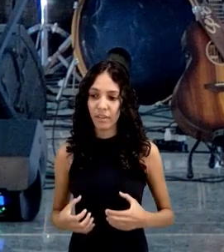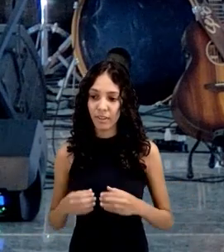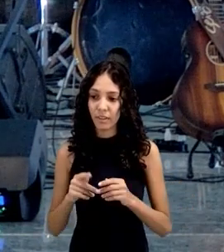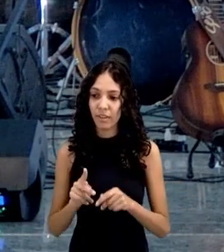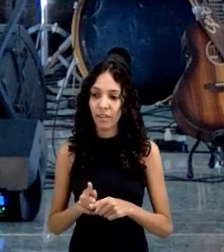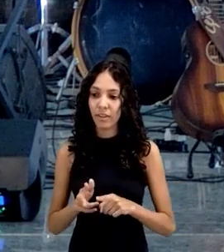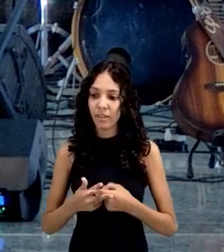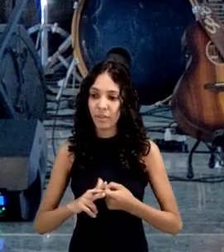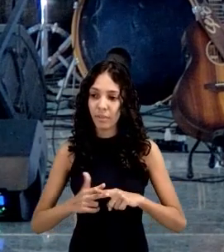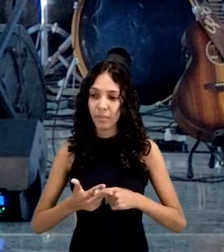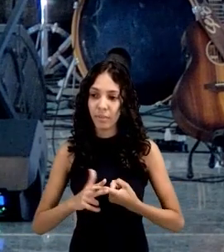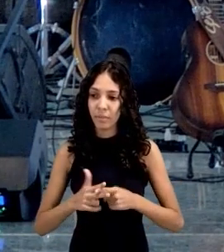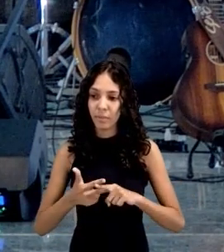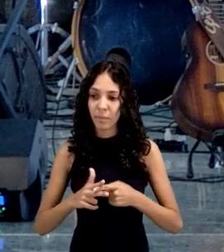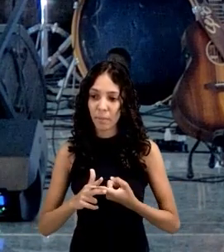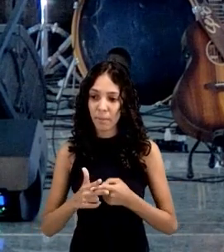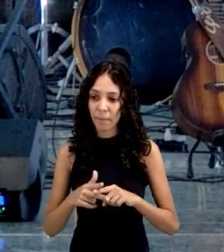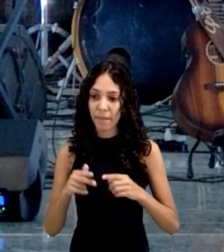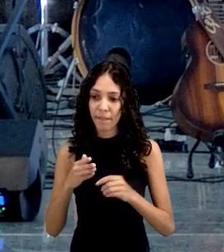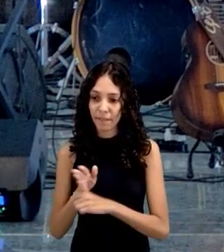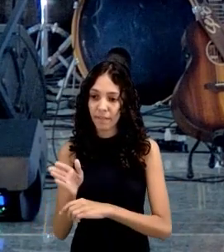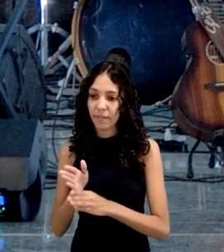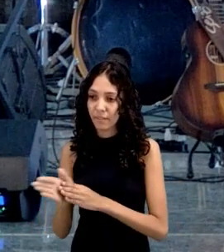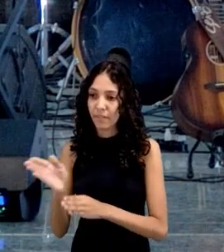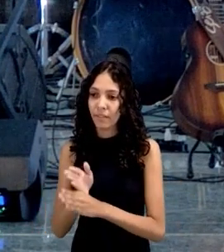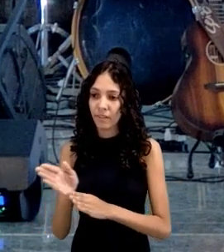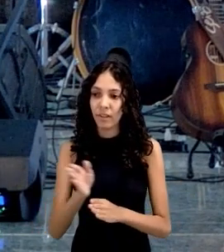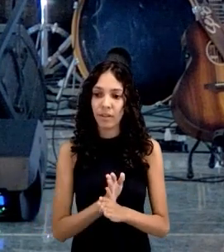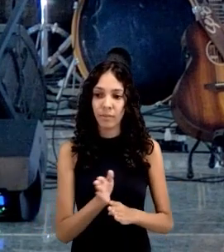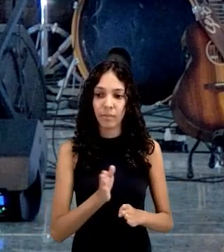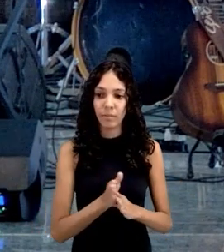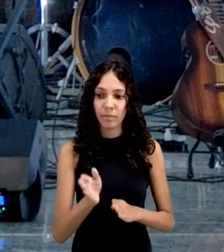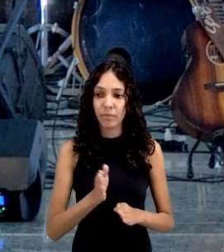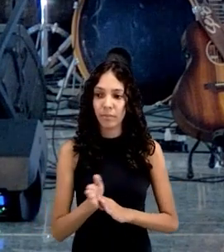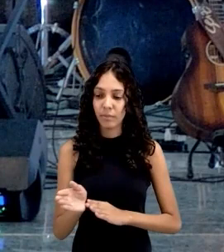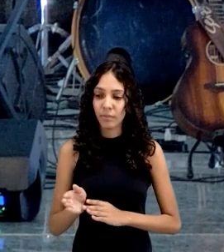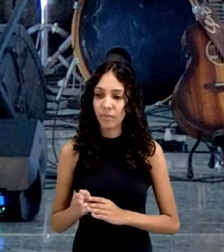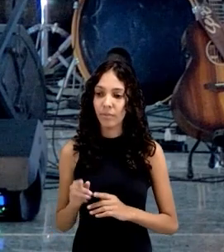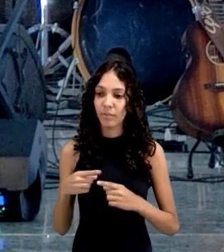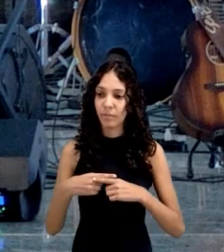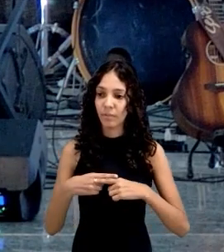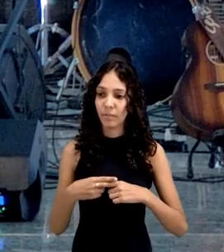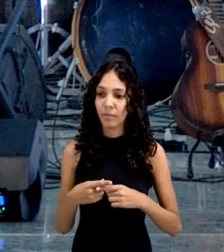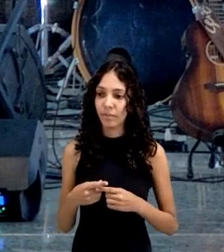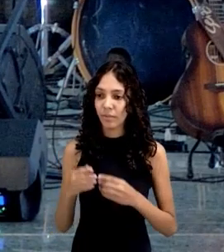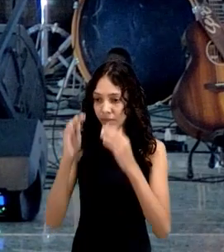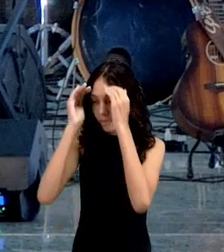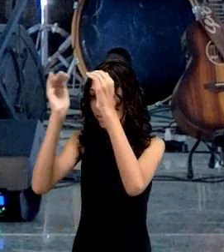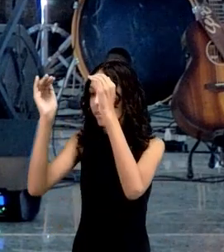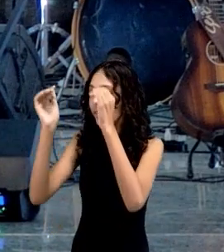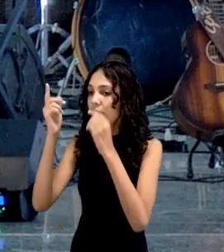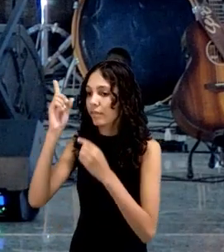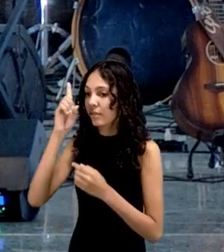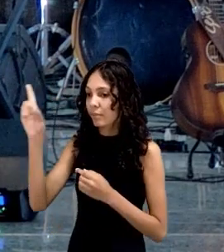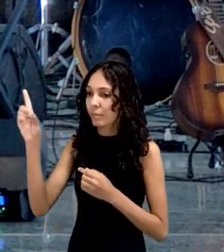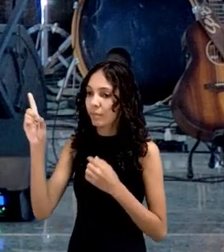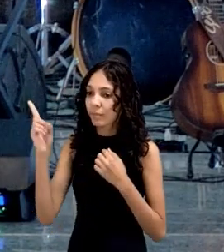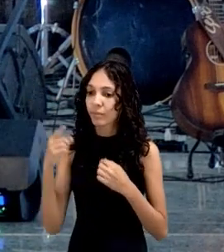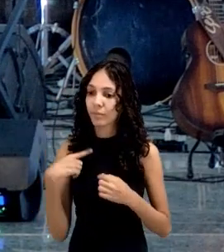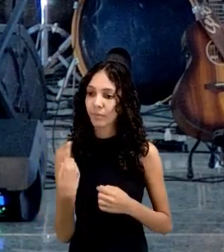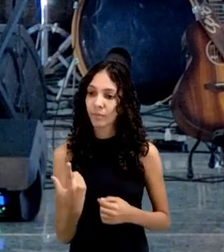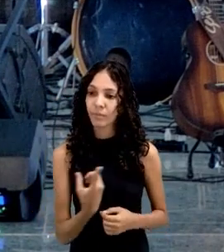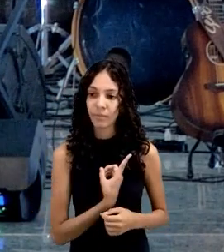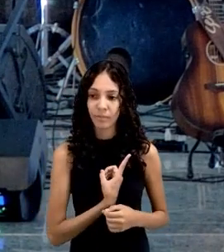estaremos sendo este elemento que Jesus está dizendo aqui: fazer a diferença. Quem não